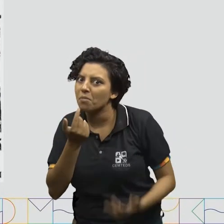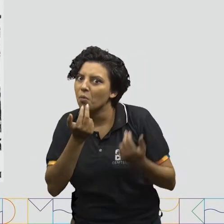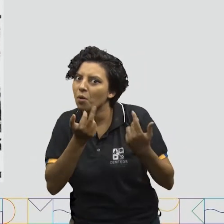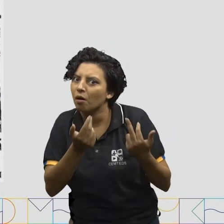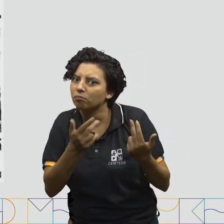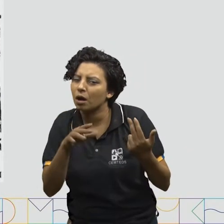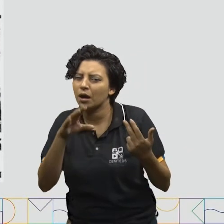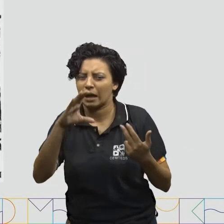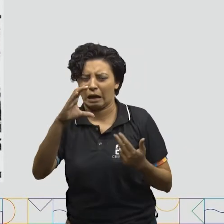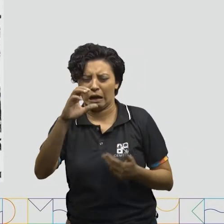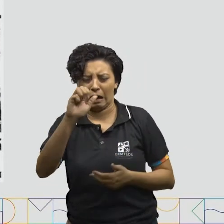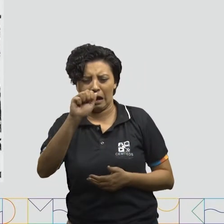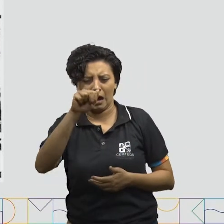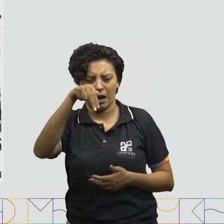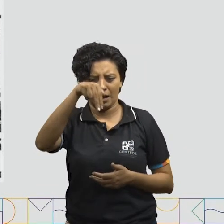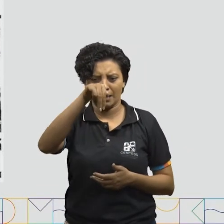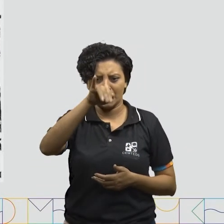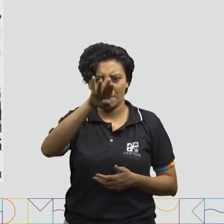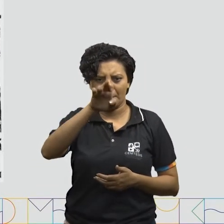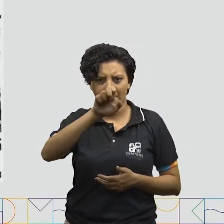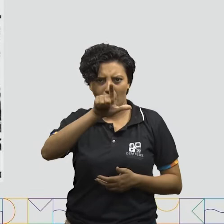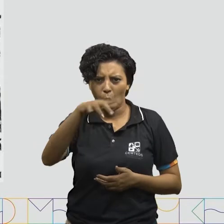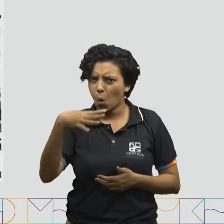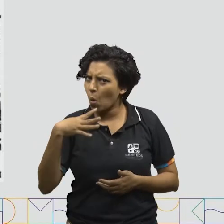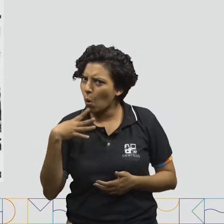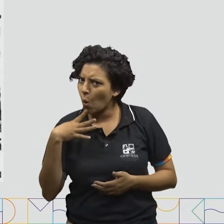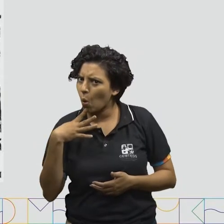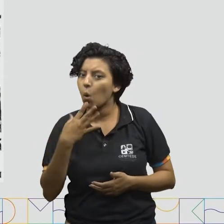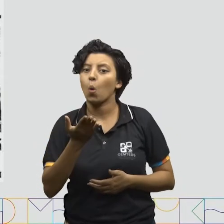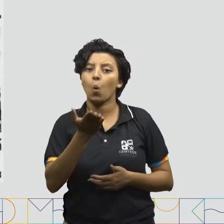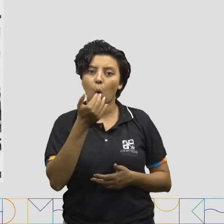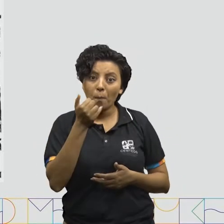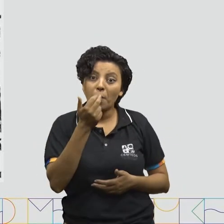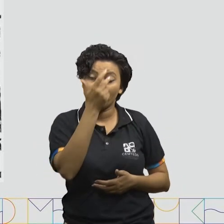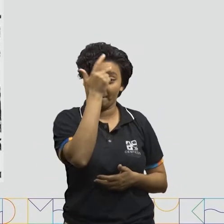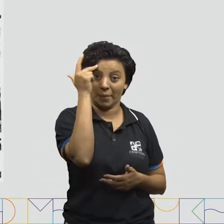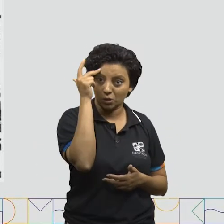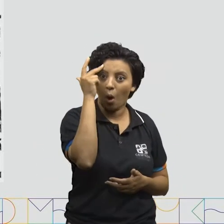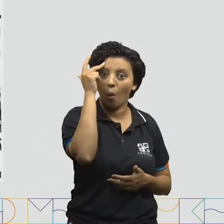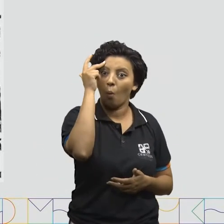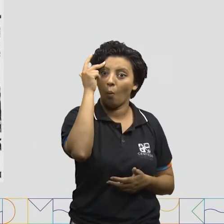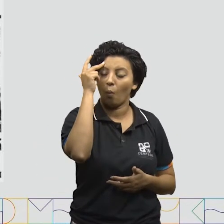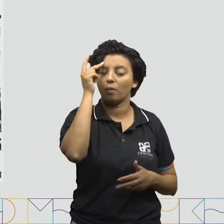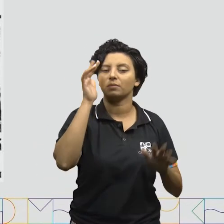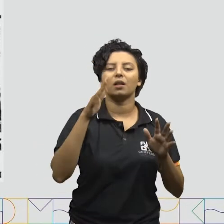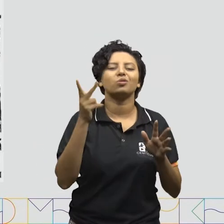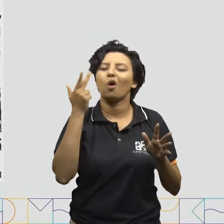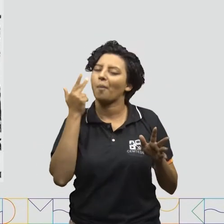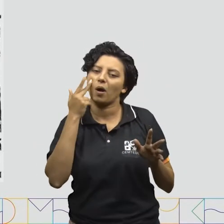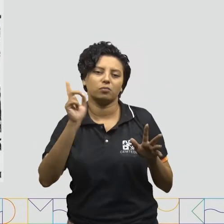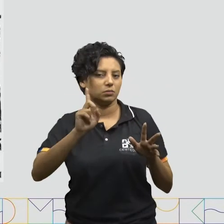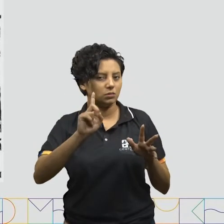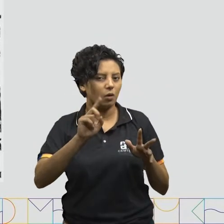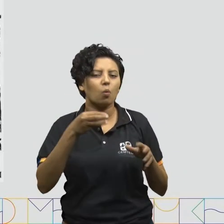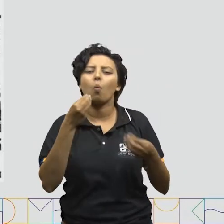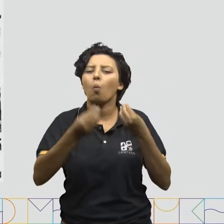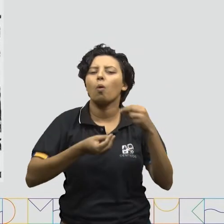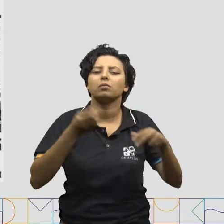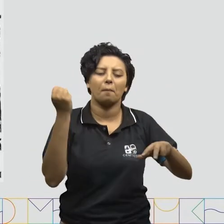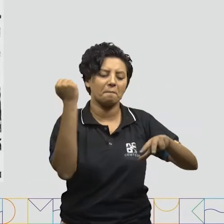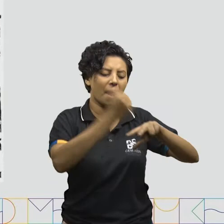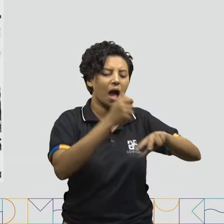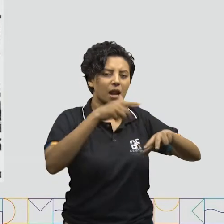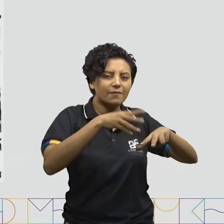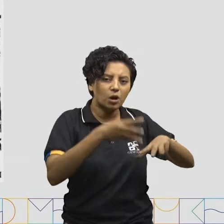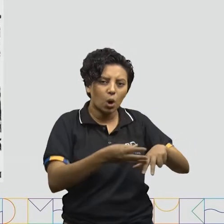eles comiam carne humana, mas não era algo normal da dieta deles não, tá? Isso acontecia porque eles acreditavam